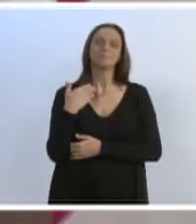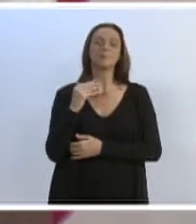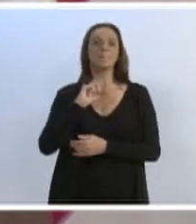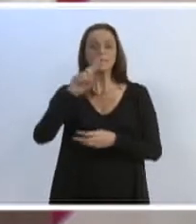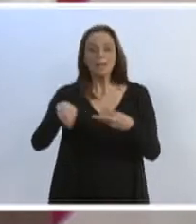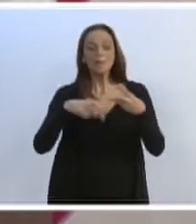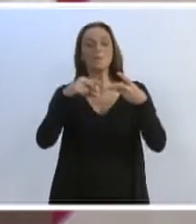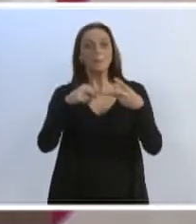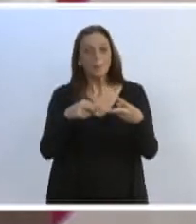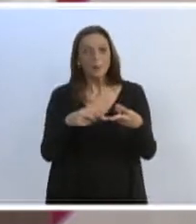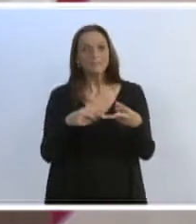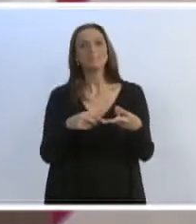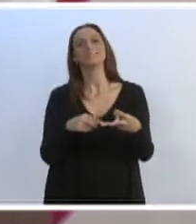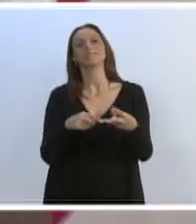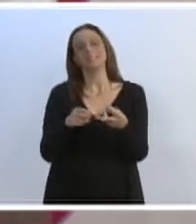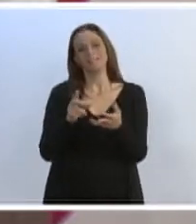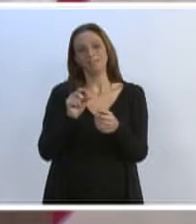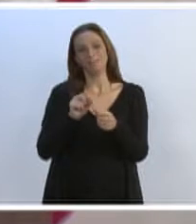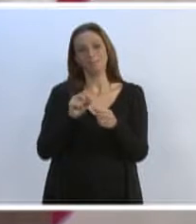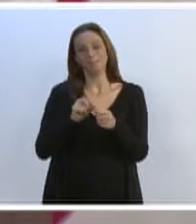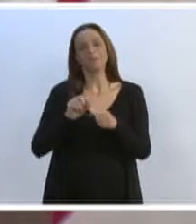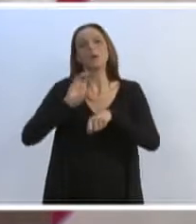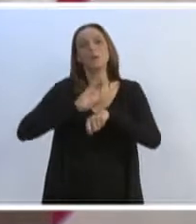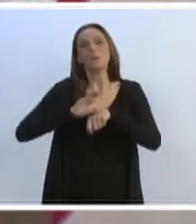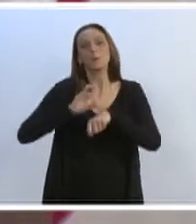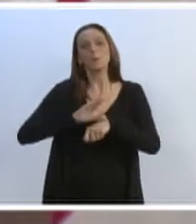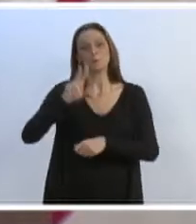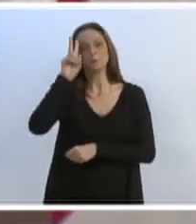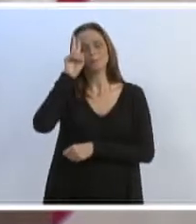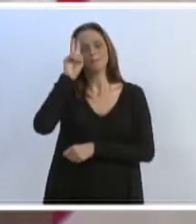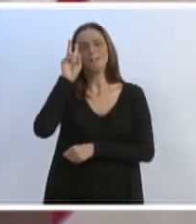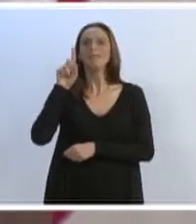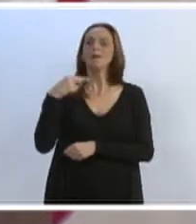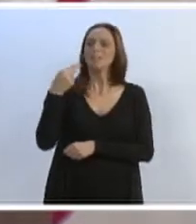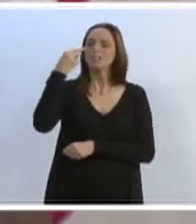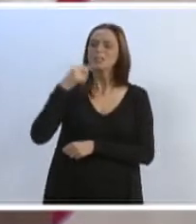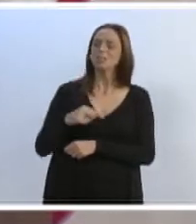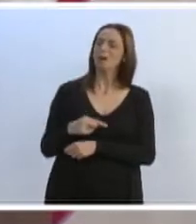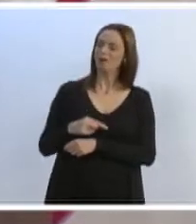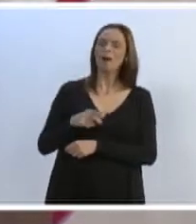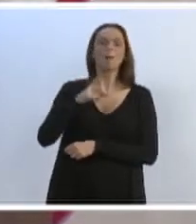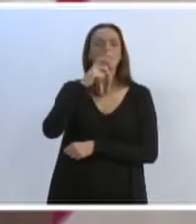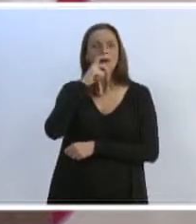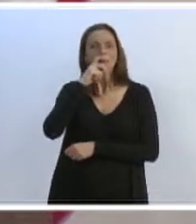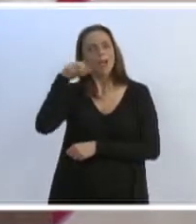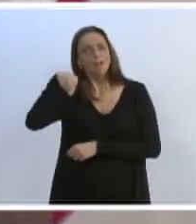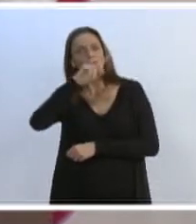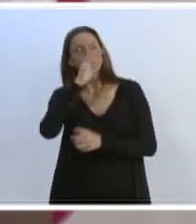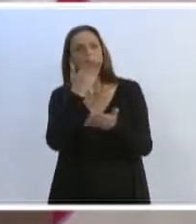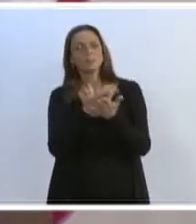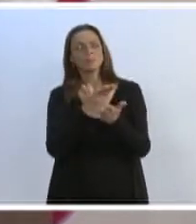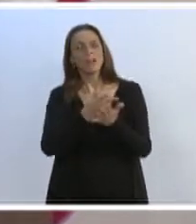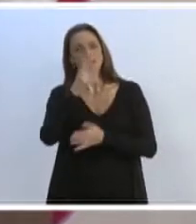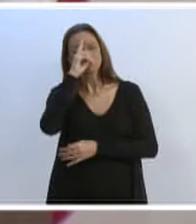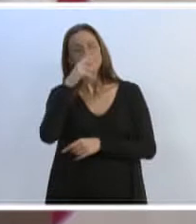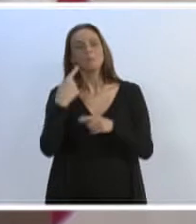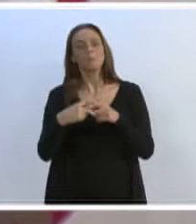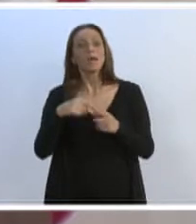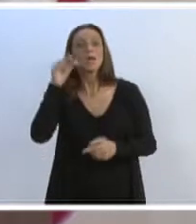Então, sem dúvida alguma, a preservação disso e essa revista tem um papel fundamental